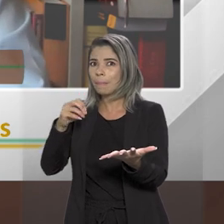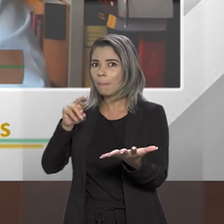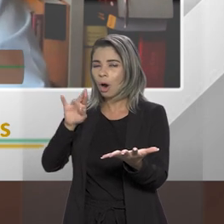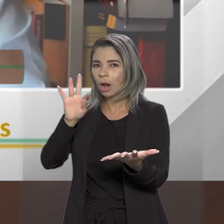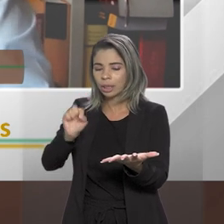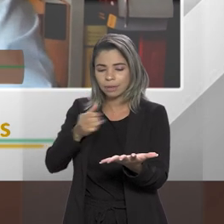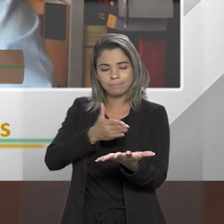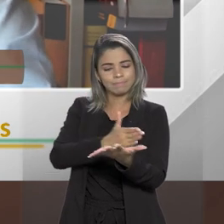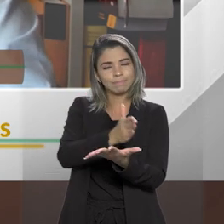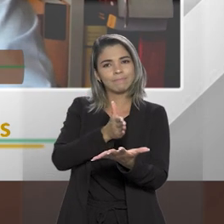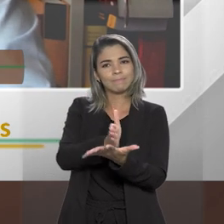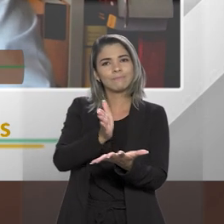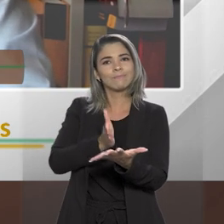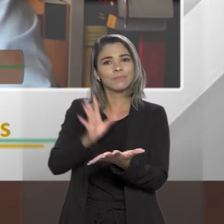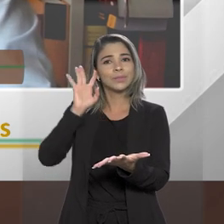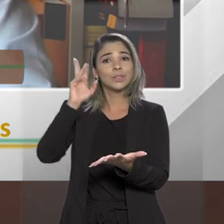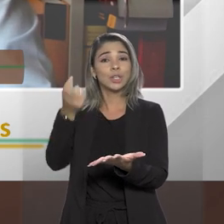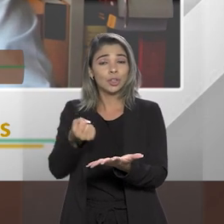João Lessa,